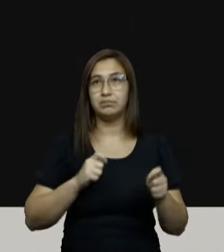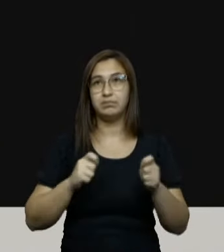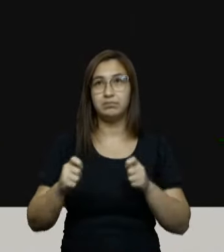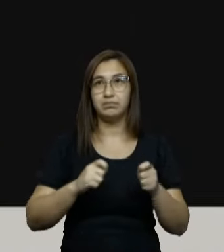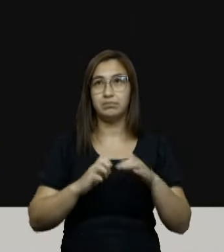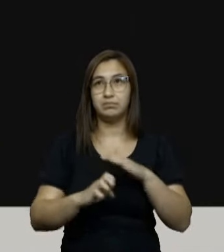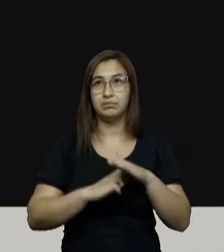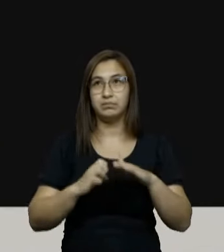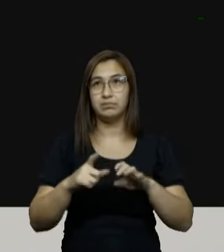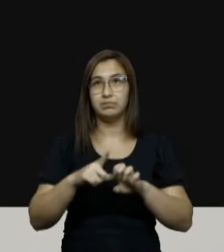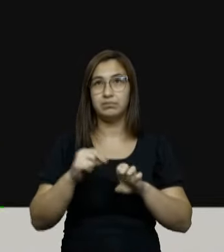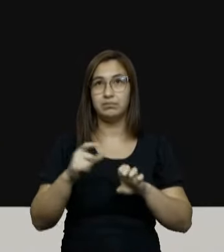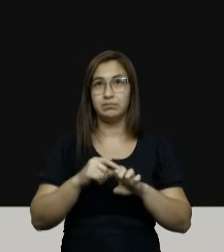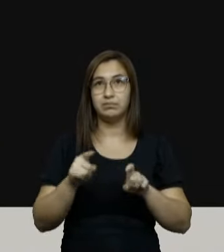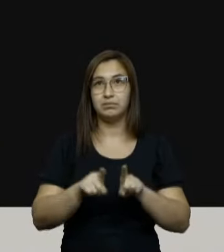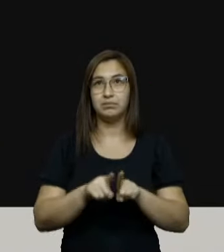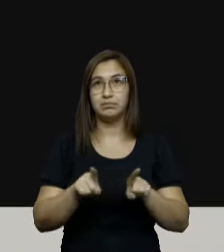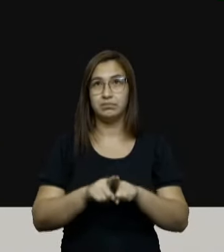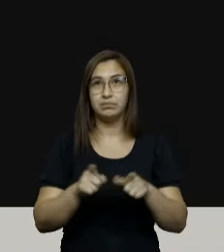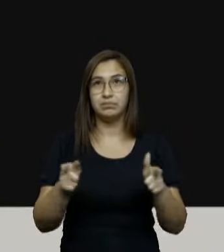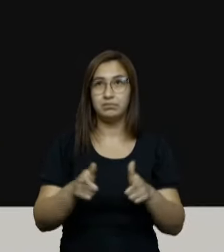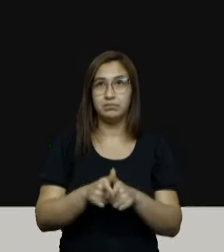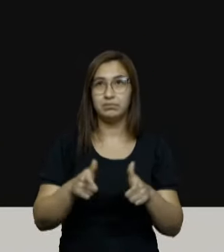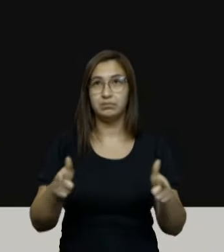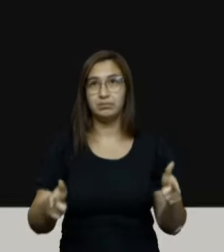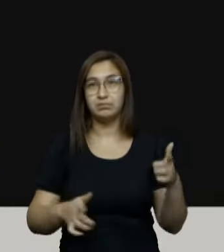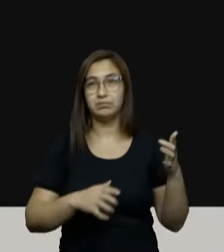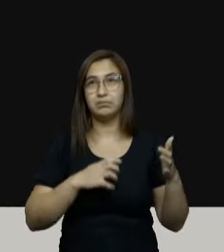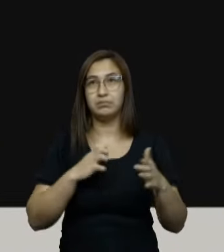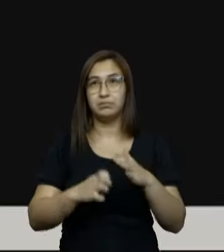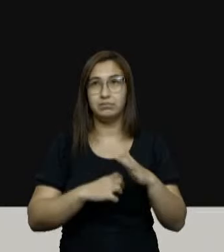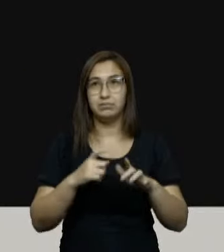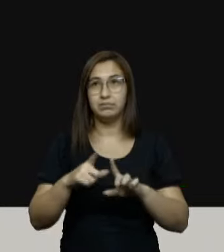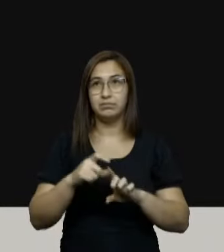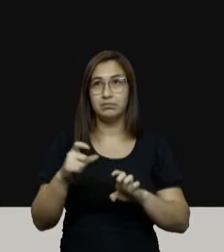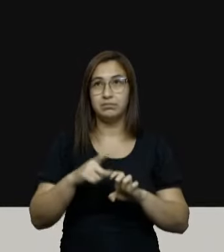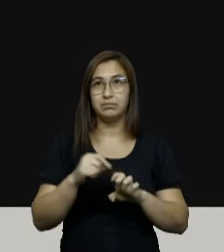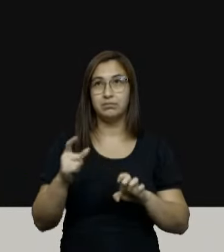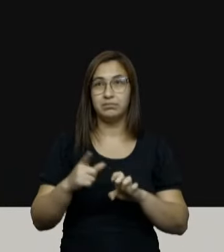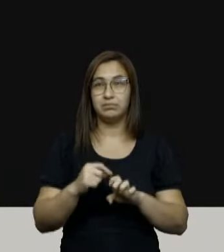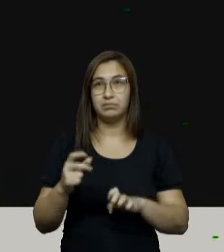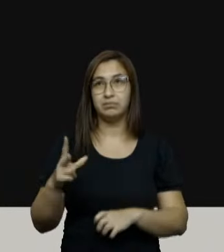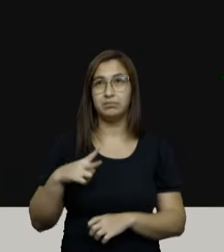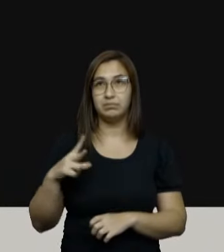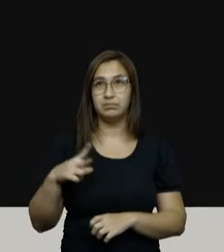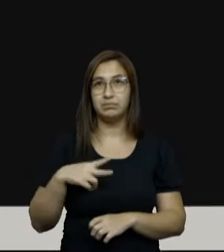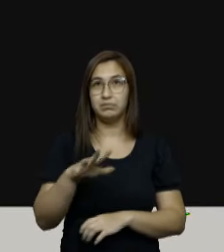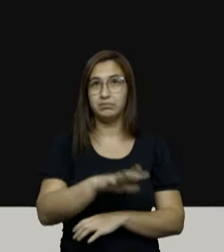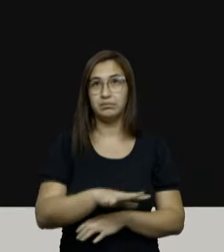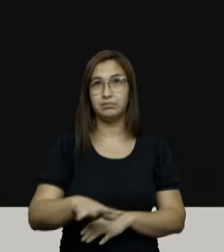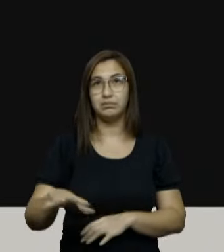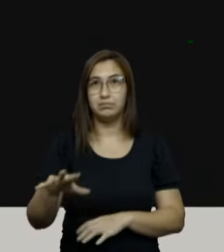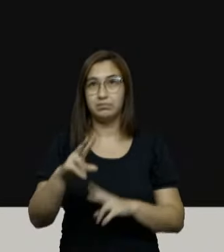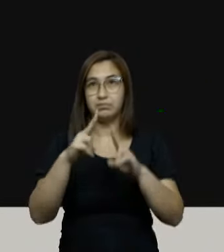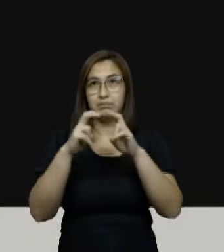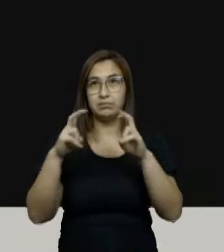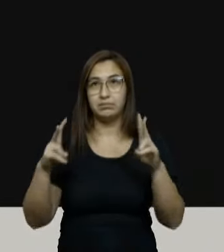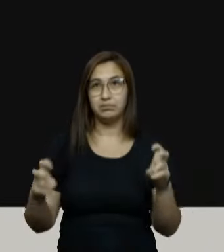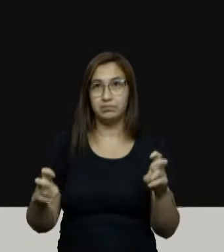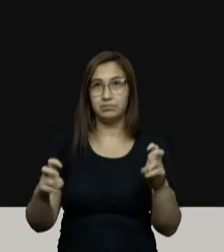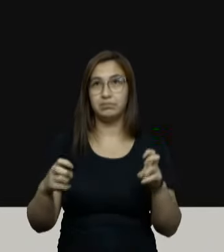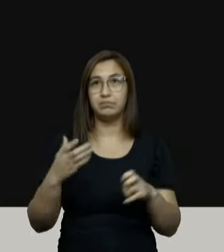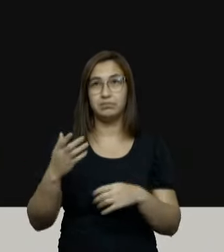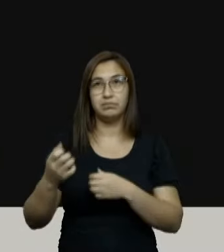Micro e Pequenas Empresas e Empreendedores Individuais da região metropolitana de Florianópolis